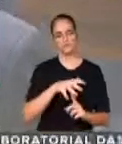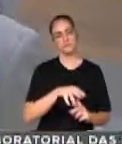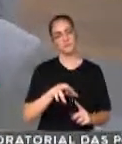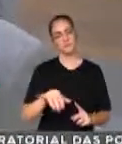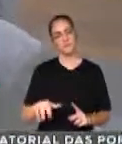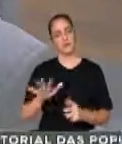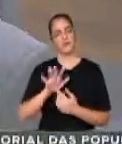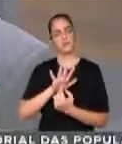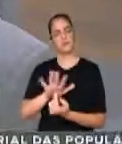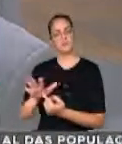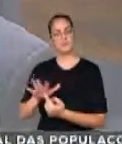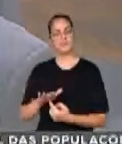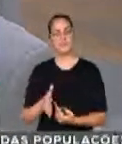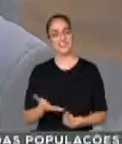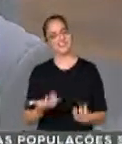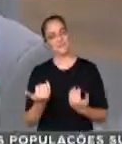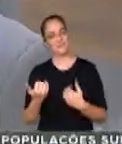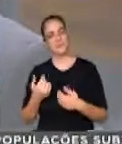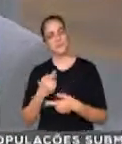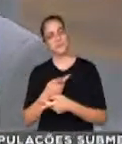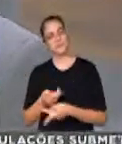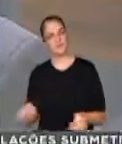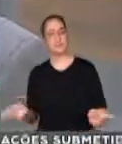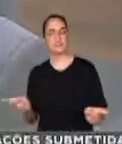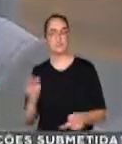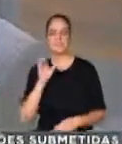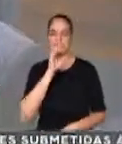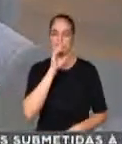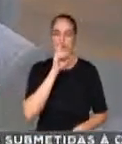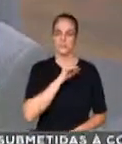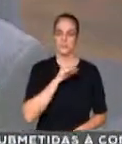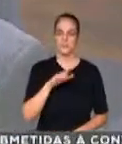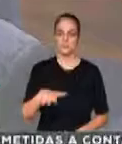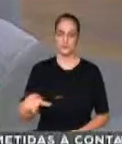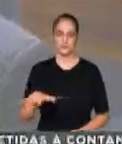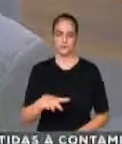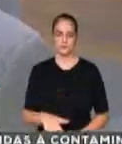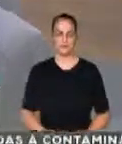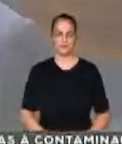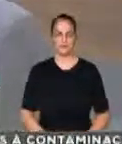Patrimônio da Penha, e convidar os capixabas mineiros a estar com a gente nesse final de semana, então, lá nas águas do Caparaó.